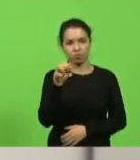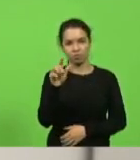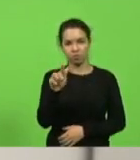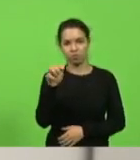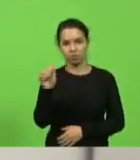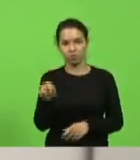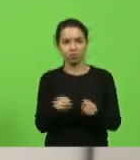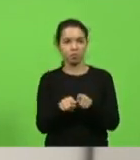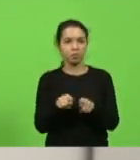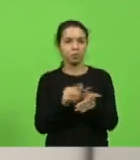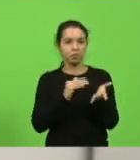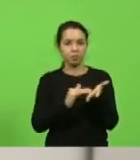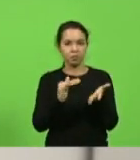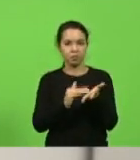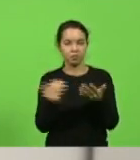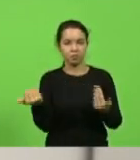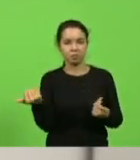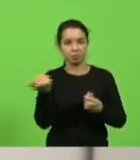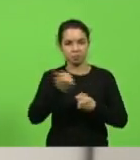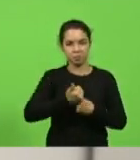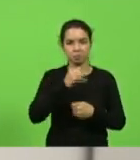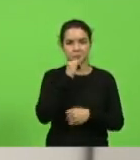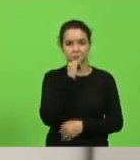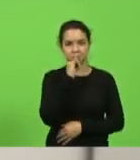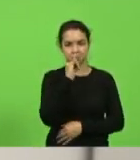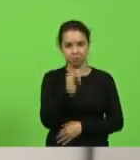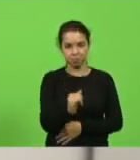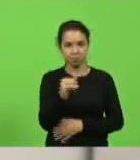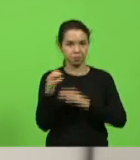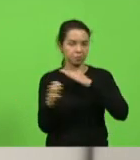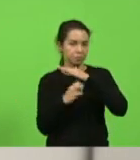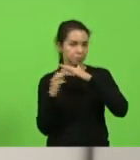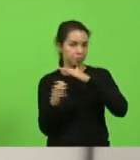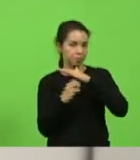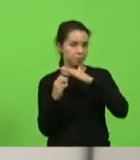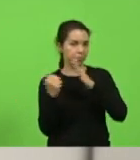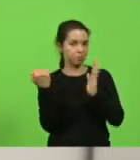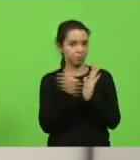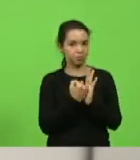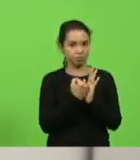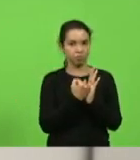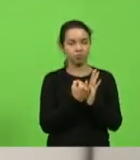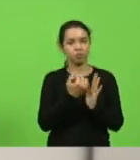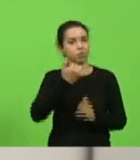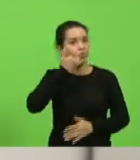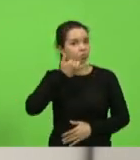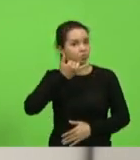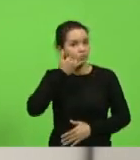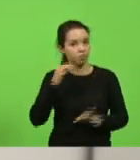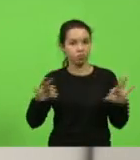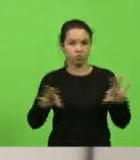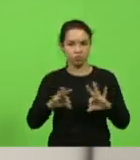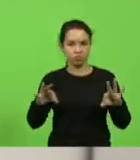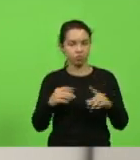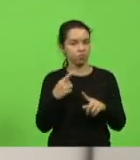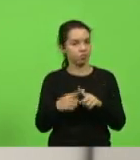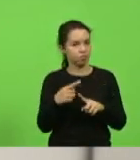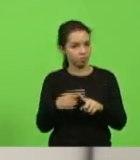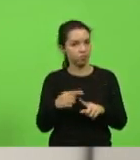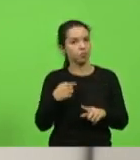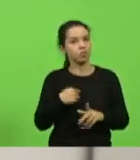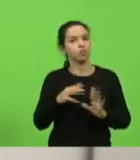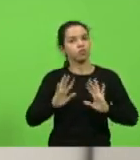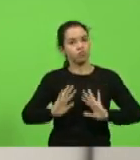secretário adjunto, tá? Informando que essa empresa não tinha tido contato nenhum, porque eu já havia feito,